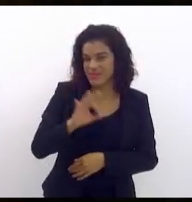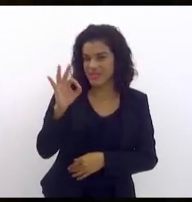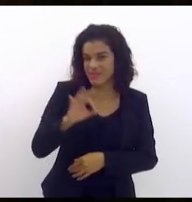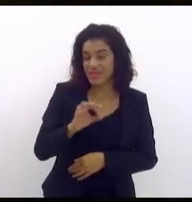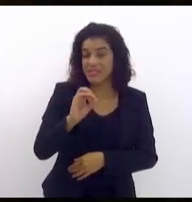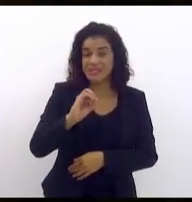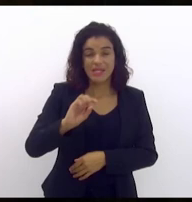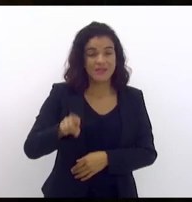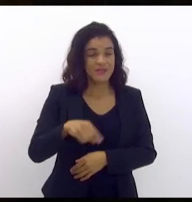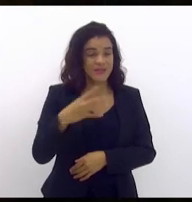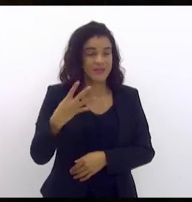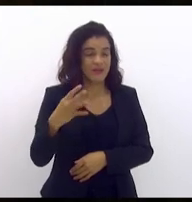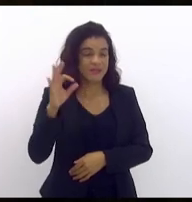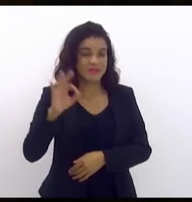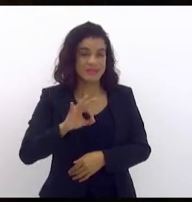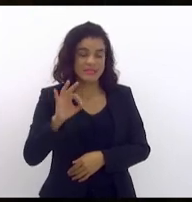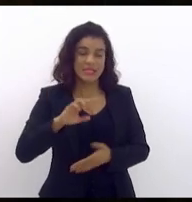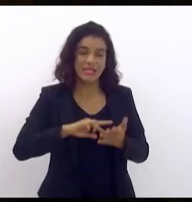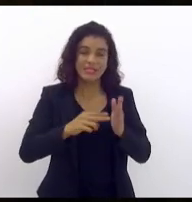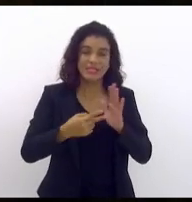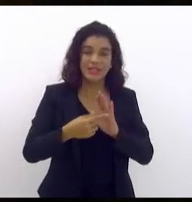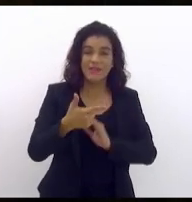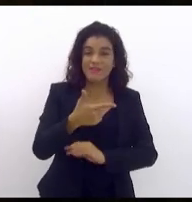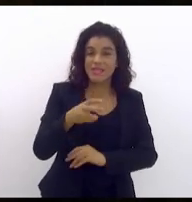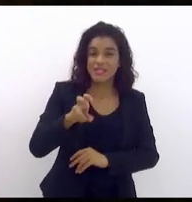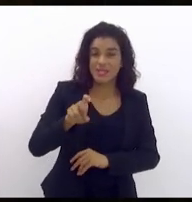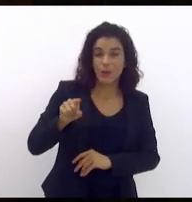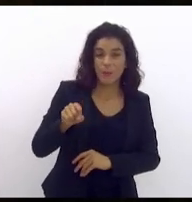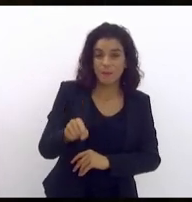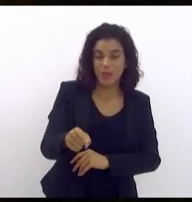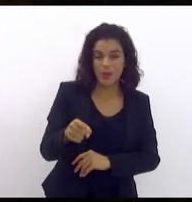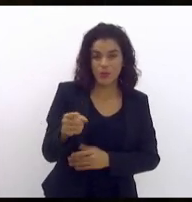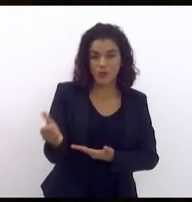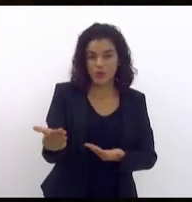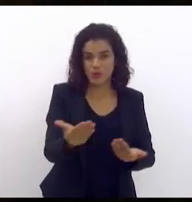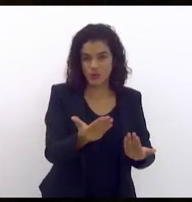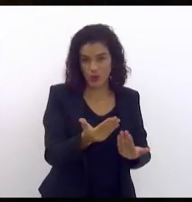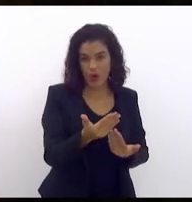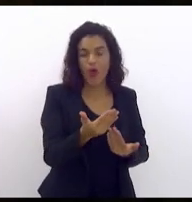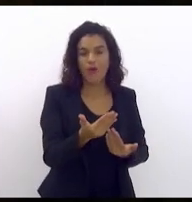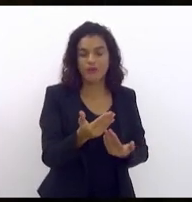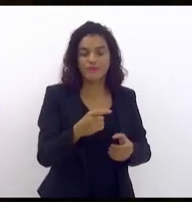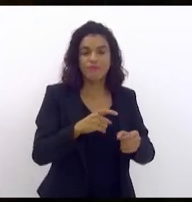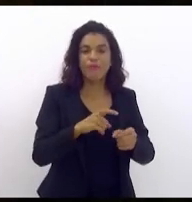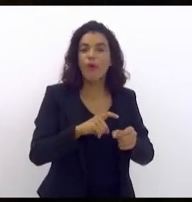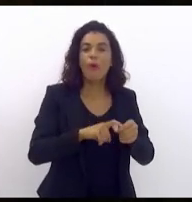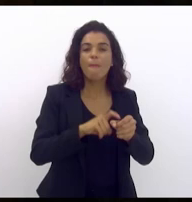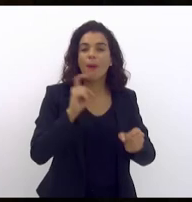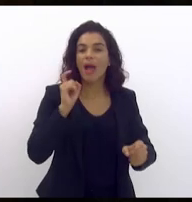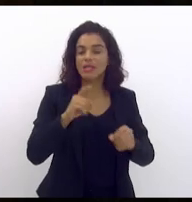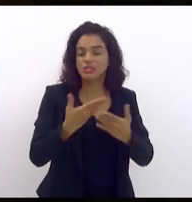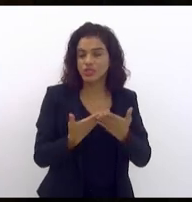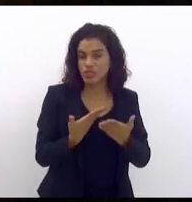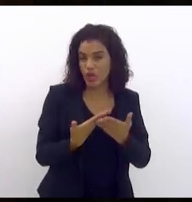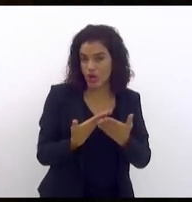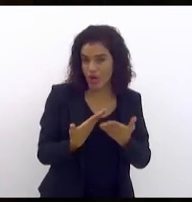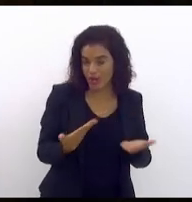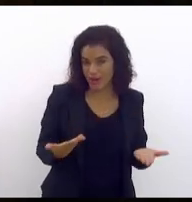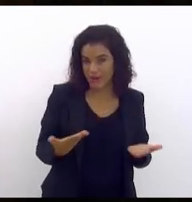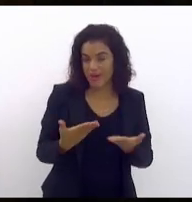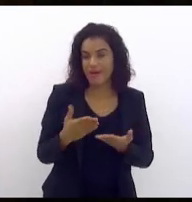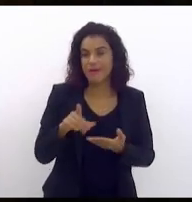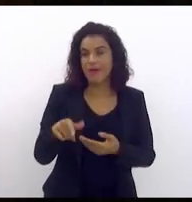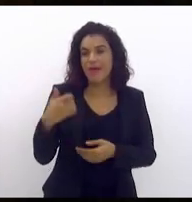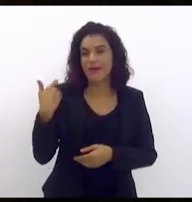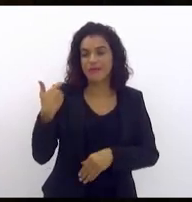0,4 representa mais ou menos 25.000 jovens fora dos bancos escolares e estes jovens evidentemente ao ao atingir